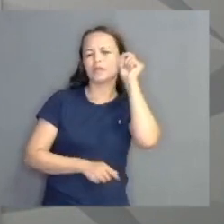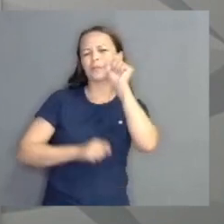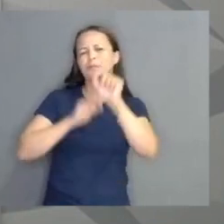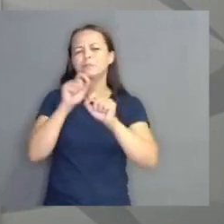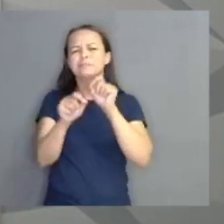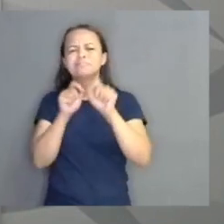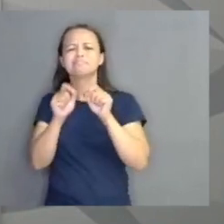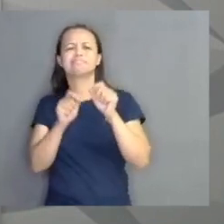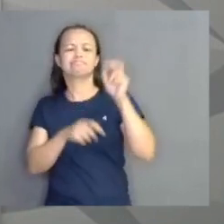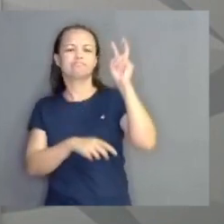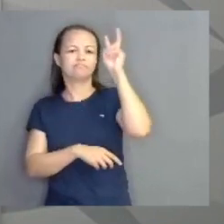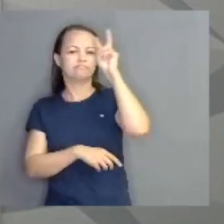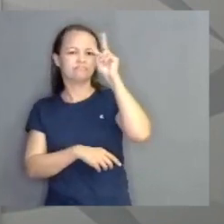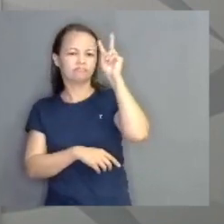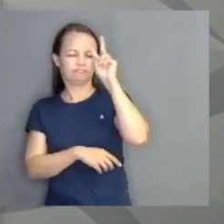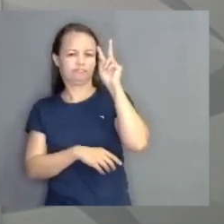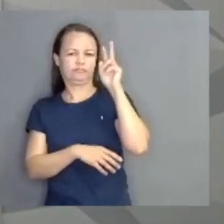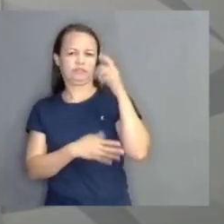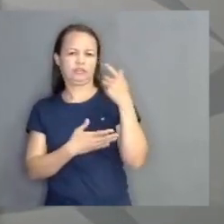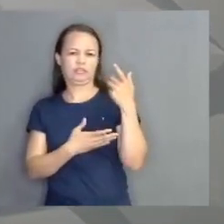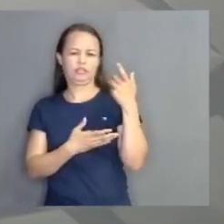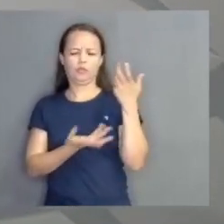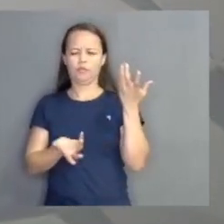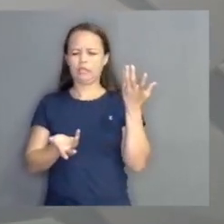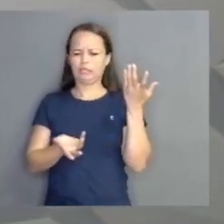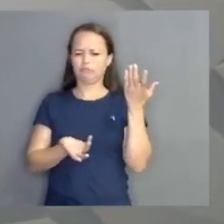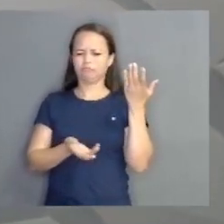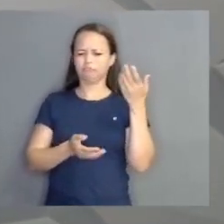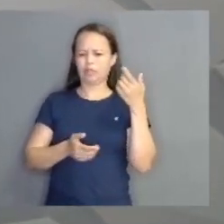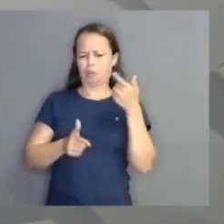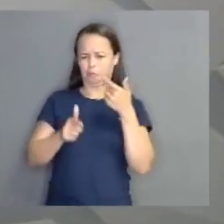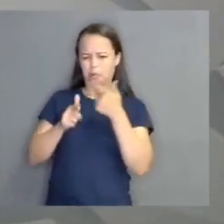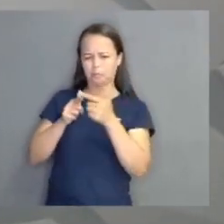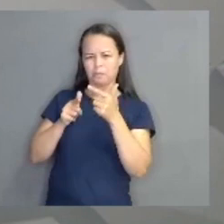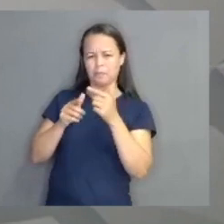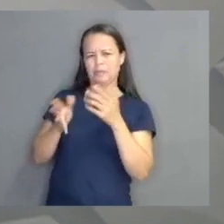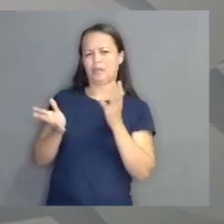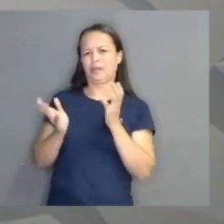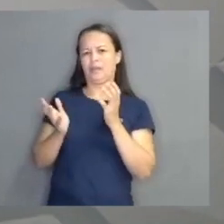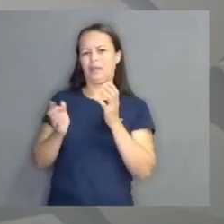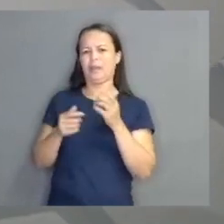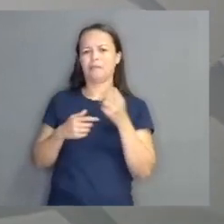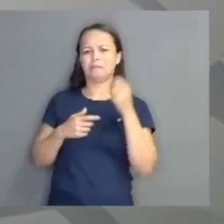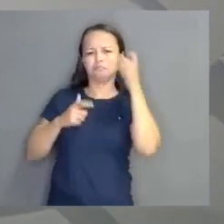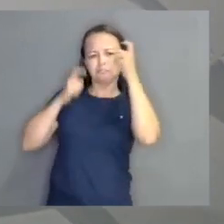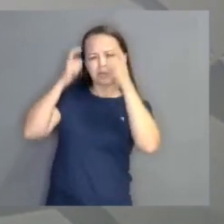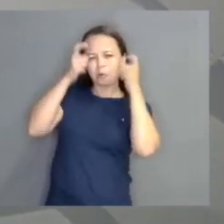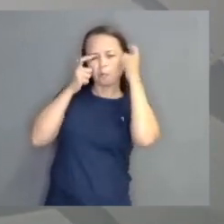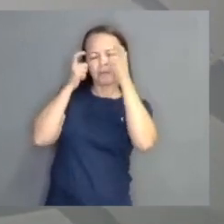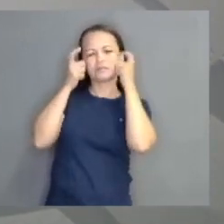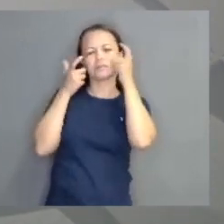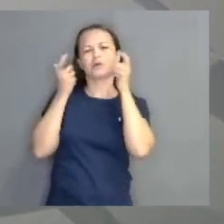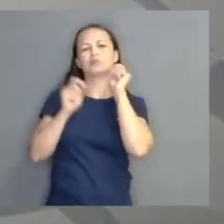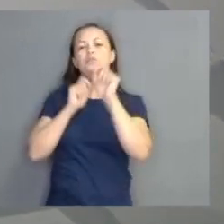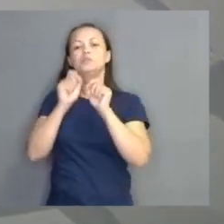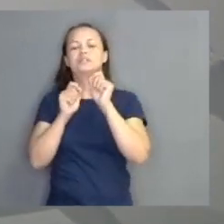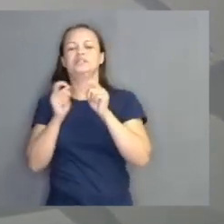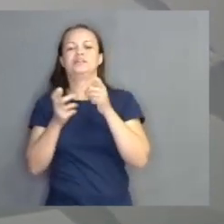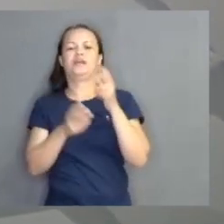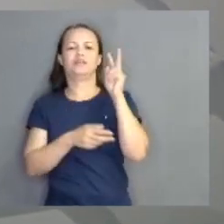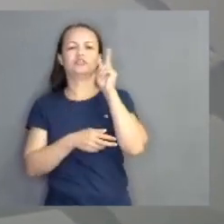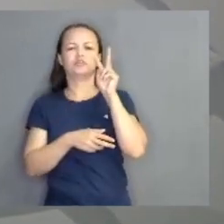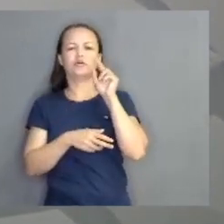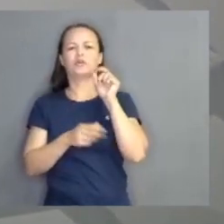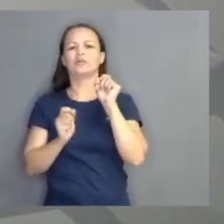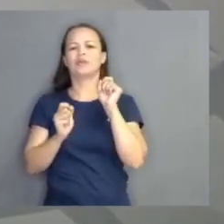estão preocupados em tentar entender o fato. Mas é que está. Você tem que entender o